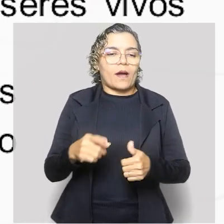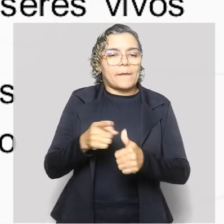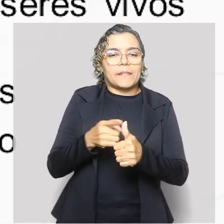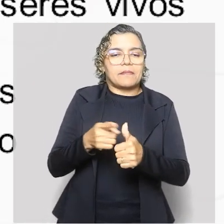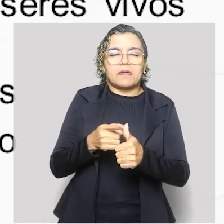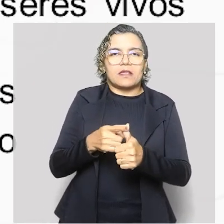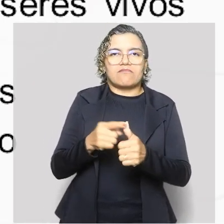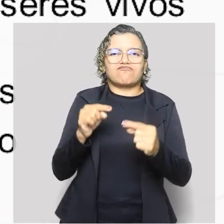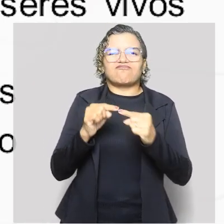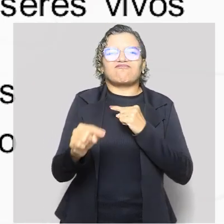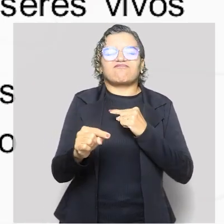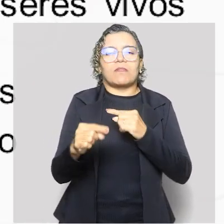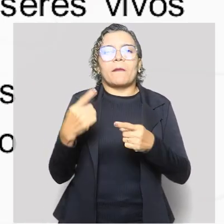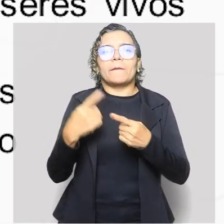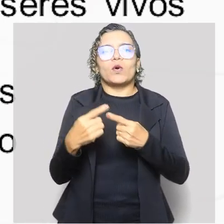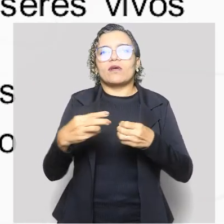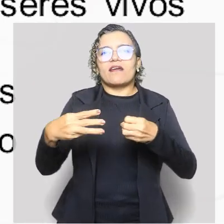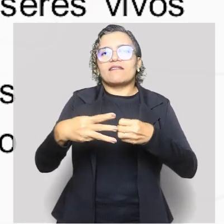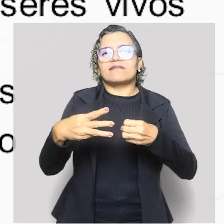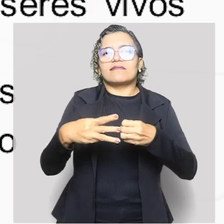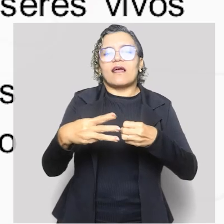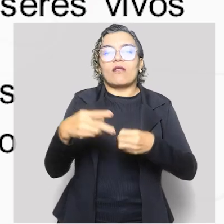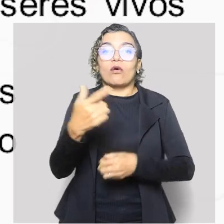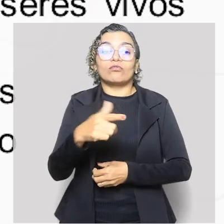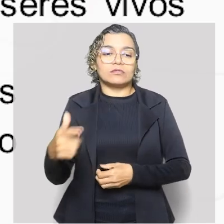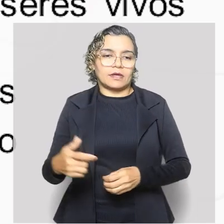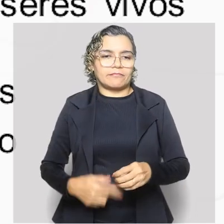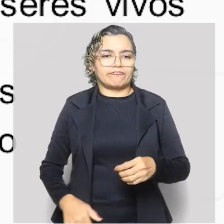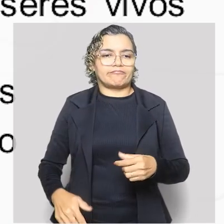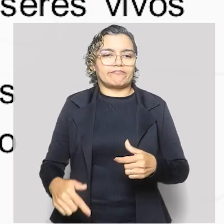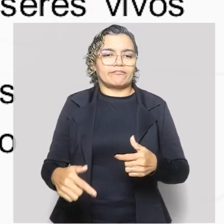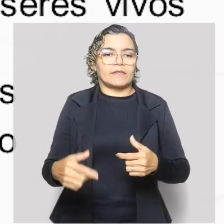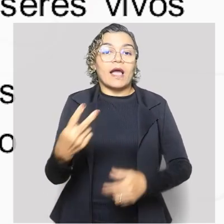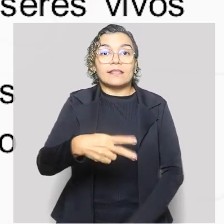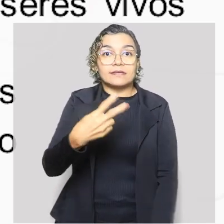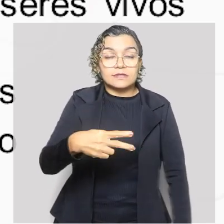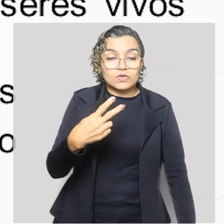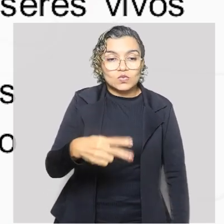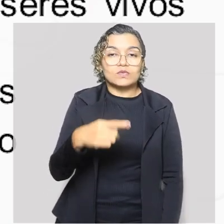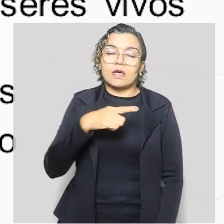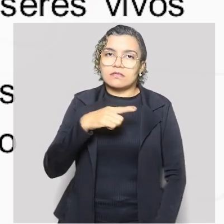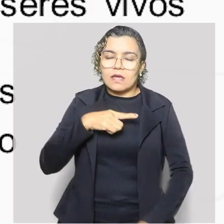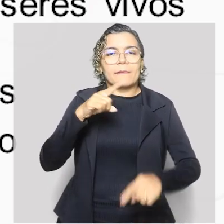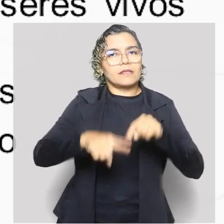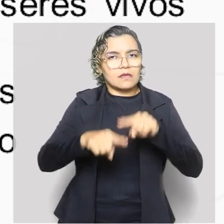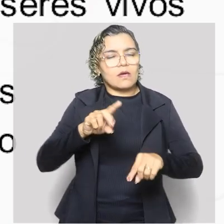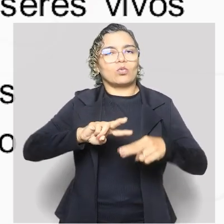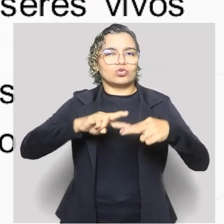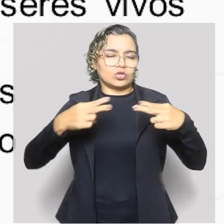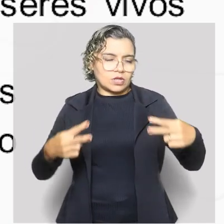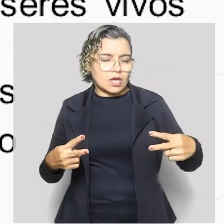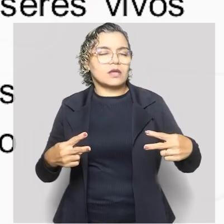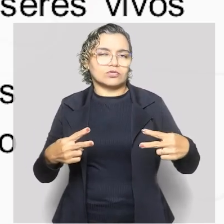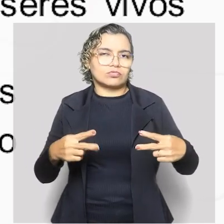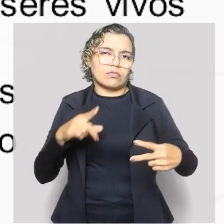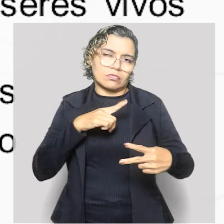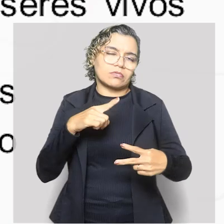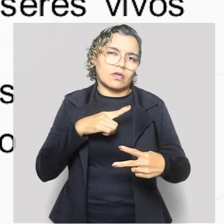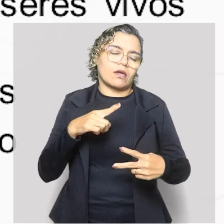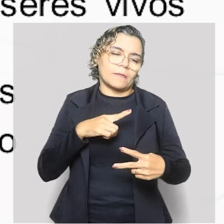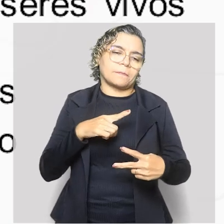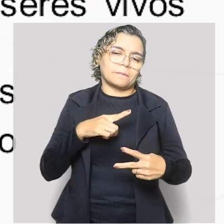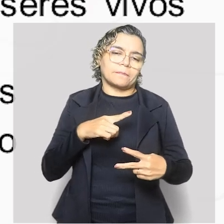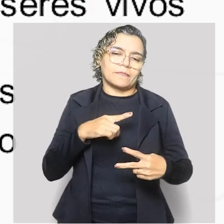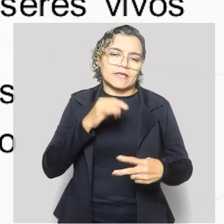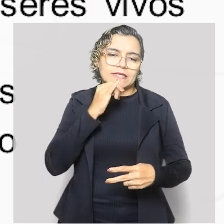porque eles de fato não têm célula. Na segunda, eles têm material genético. O material genético, né, ele é regido ali, né,